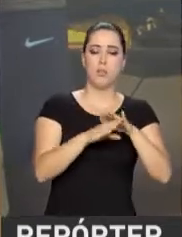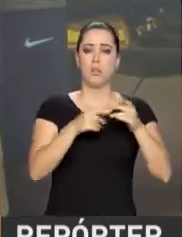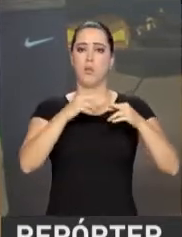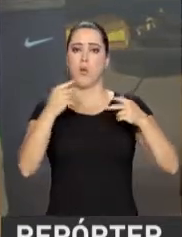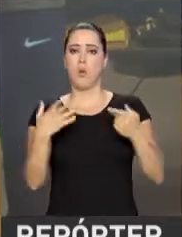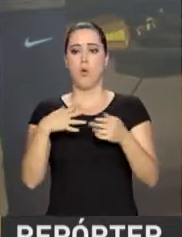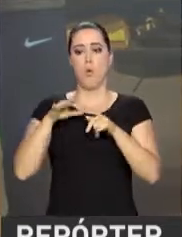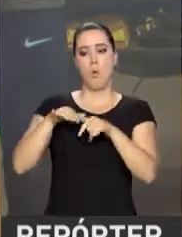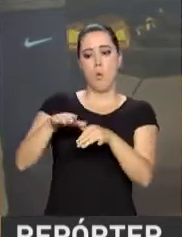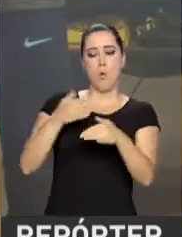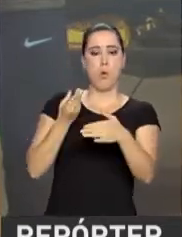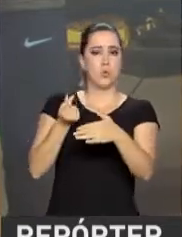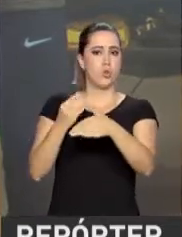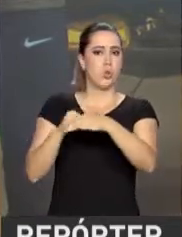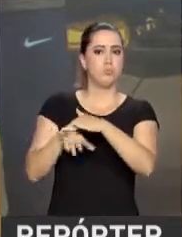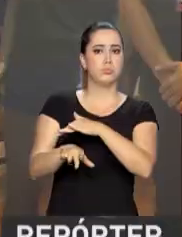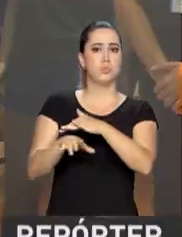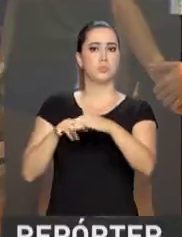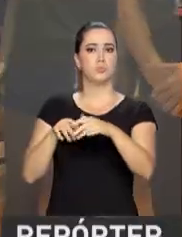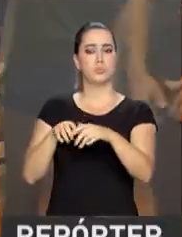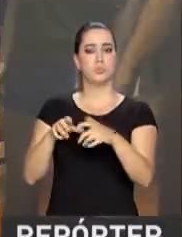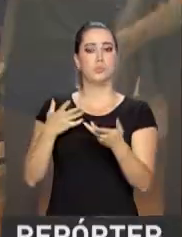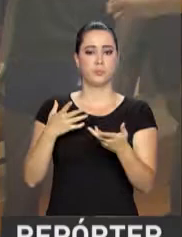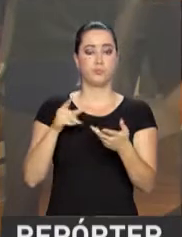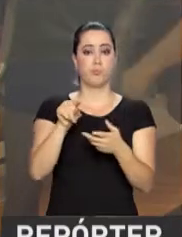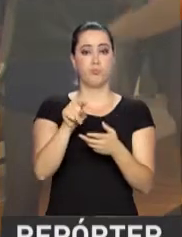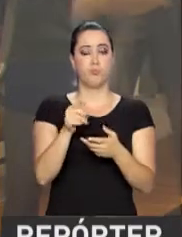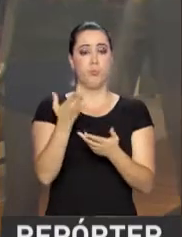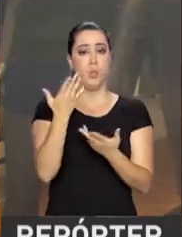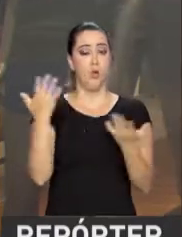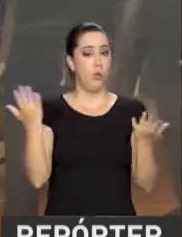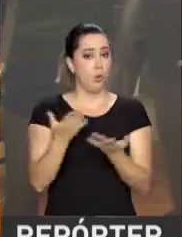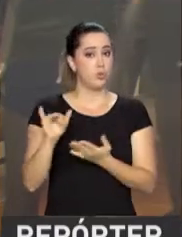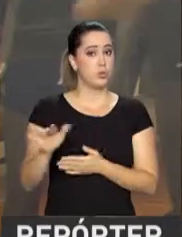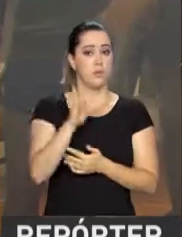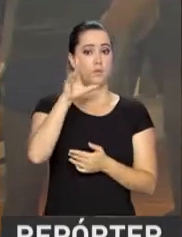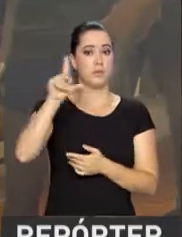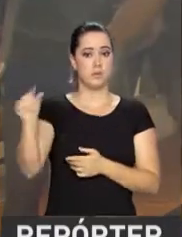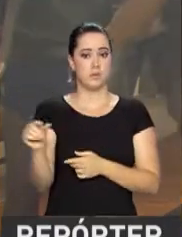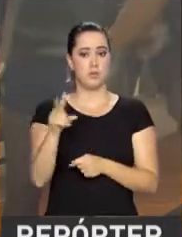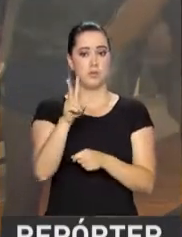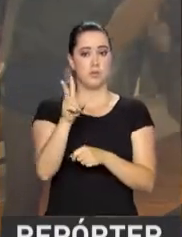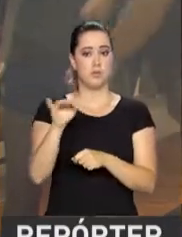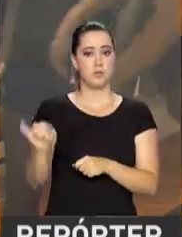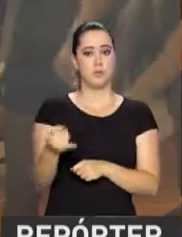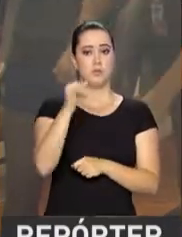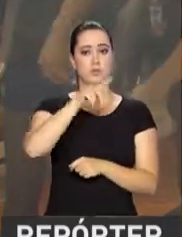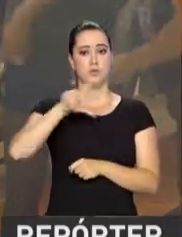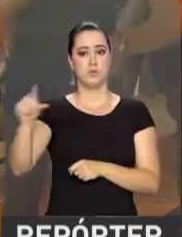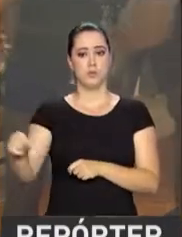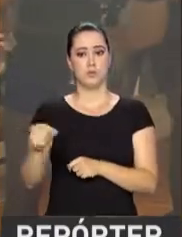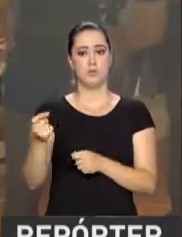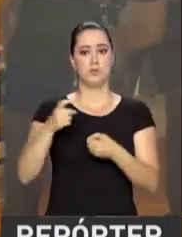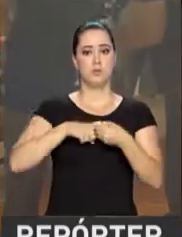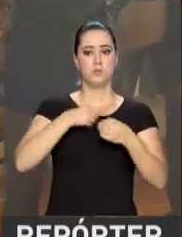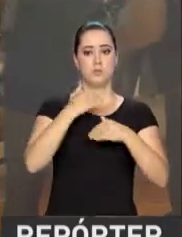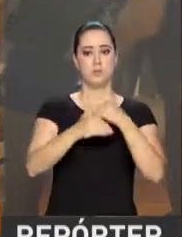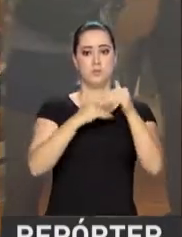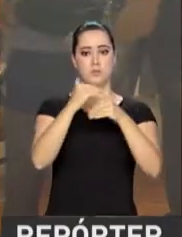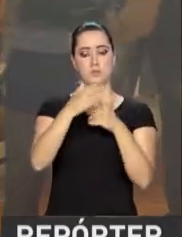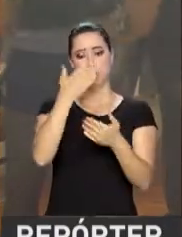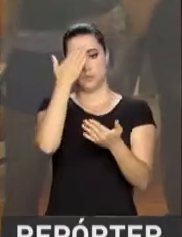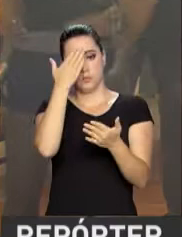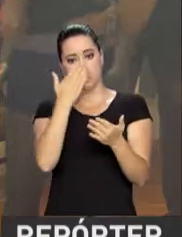caixa são sempre alvo nesta nossa visão o quadro de inflação baixa juros em queda e retomada gradual do emprego e da